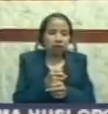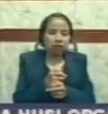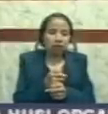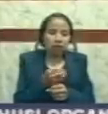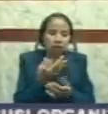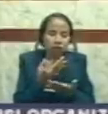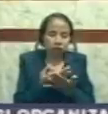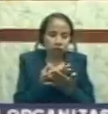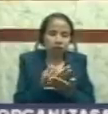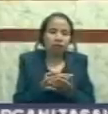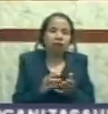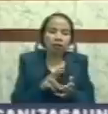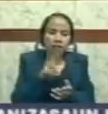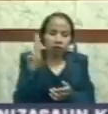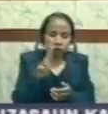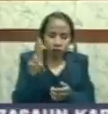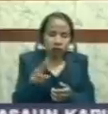gasta por programa.